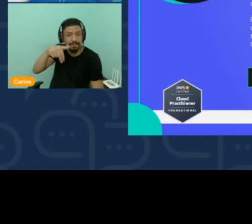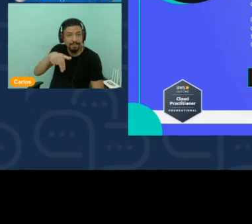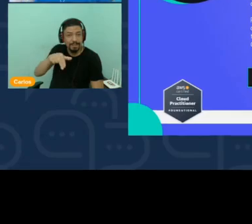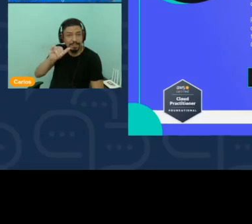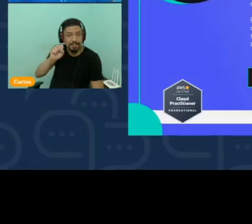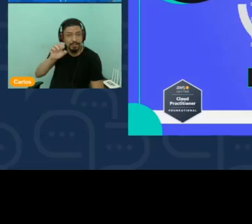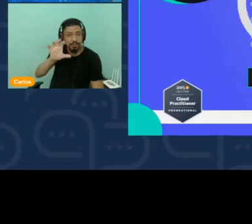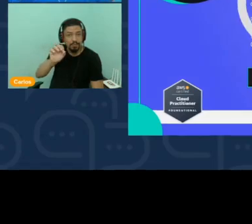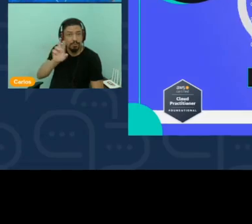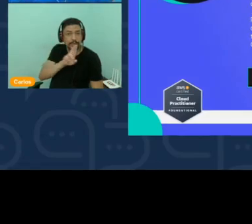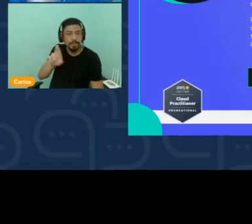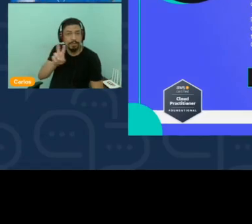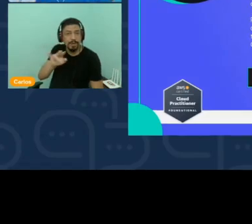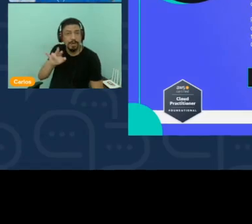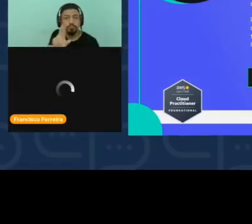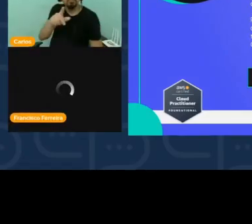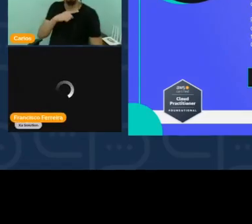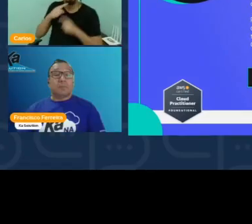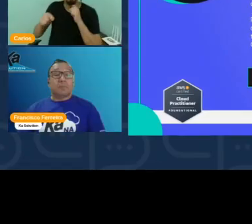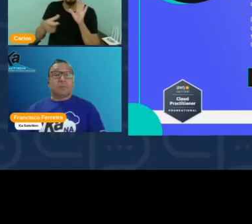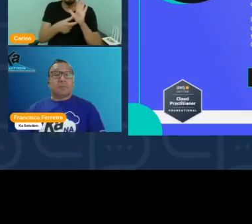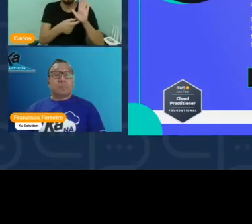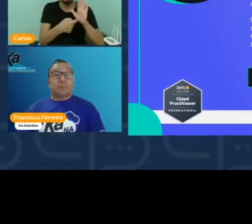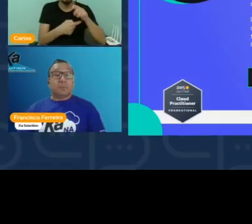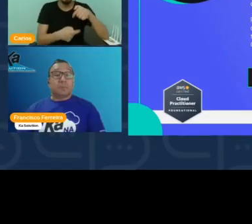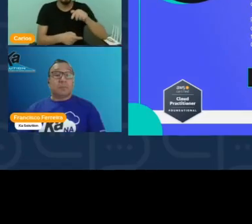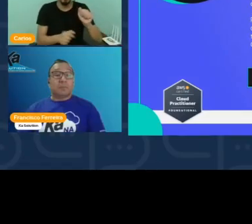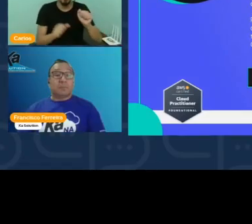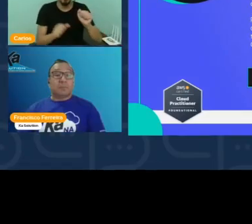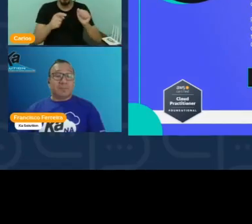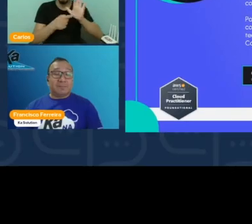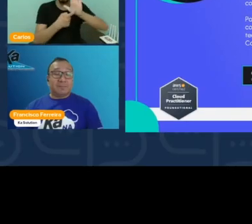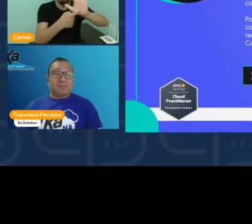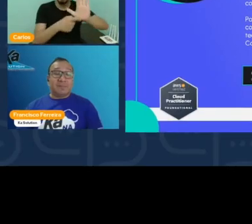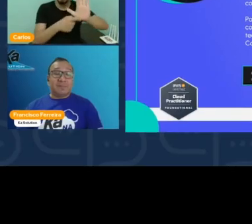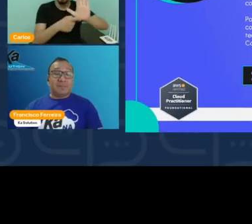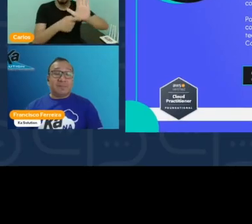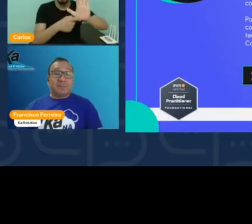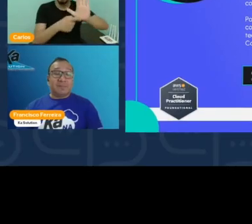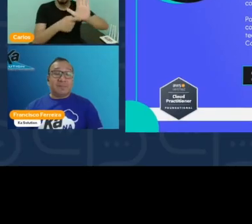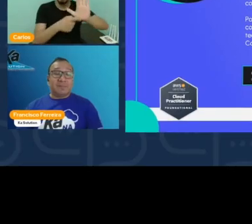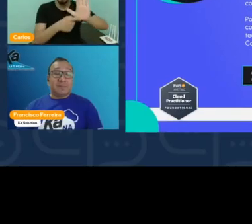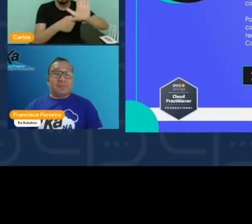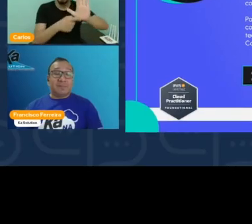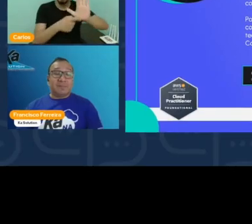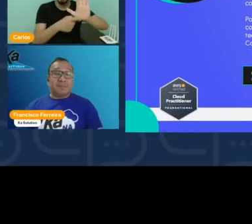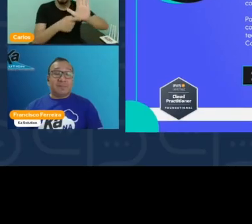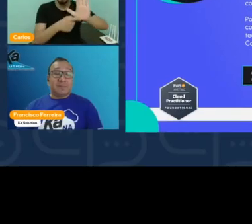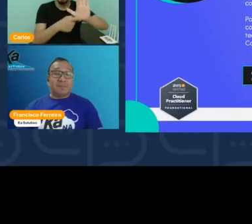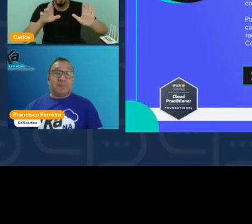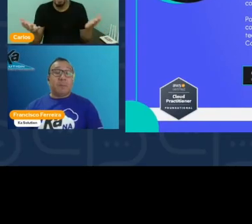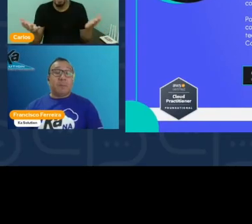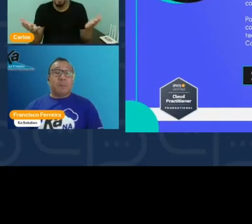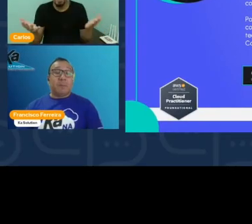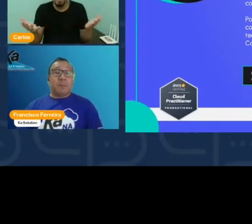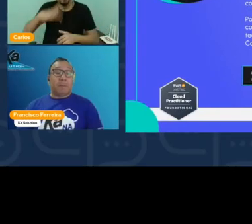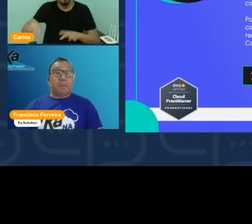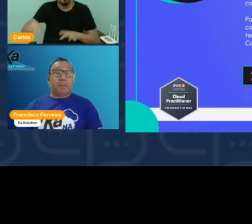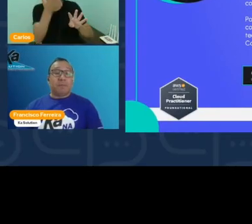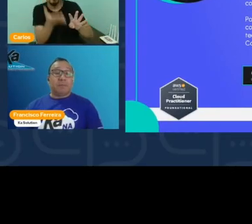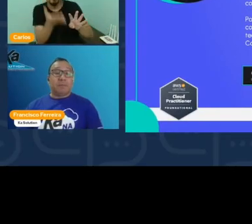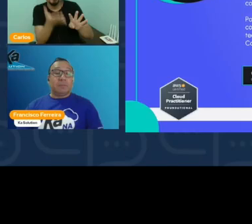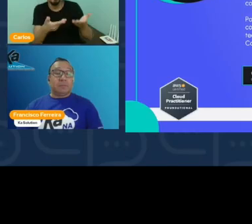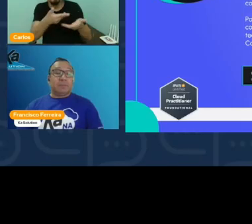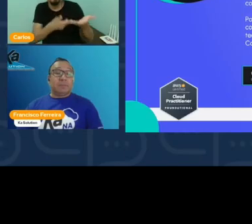Vamos direto para o conteúdo hoje. Fran, se apresente aí para o pessoal, né, enfim, para o pessoal te conhecer, e a gente já passa para o Leandro, que vai